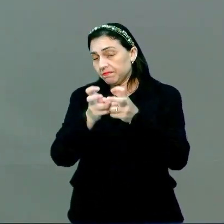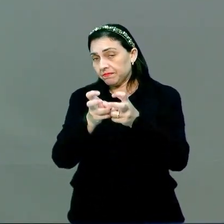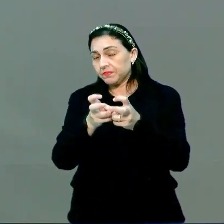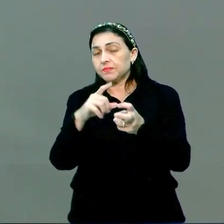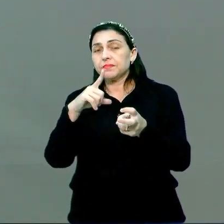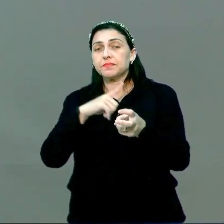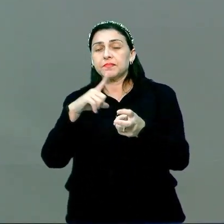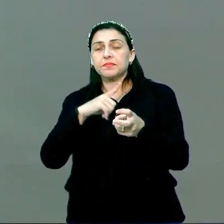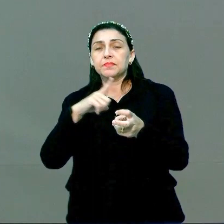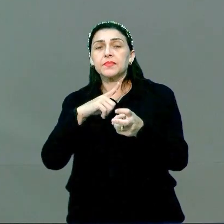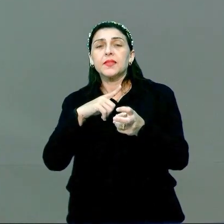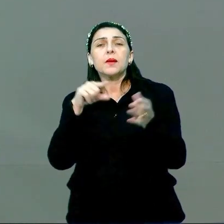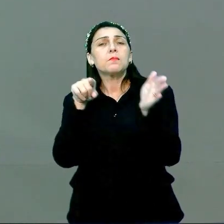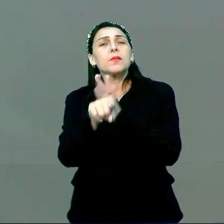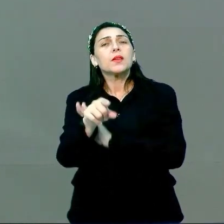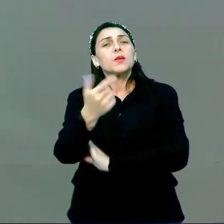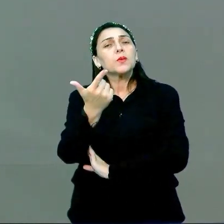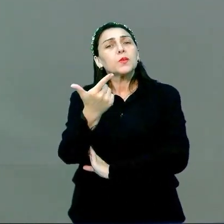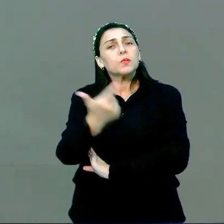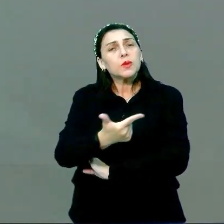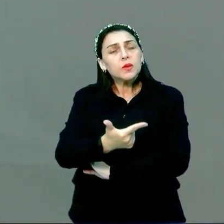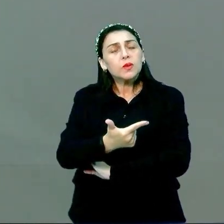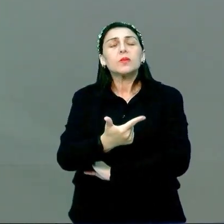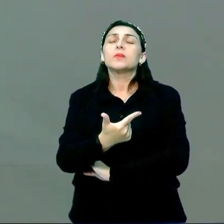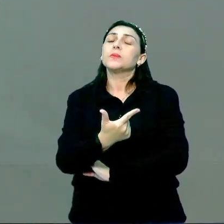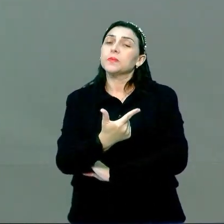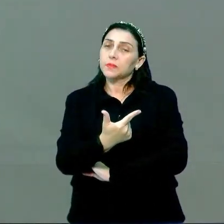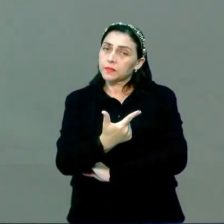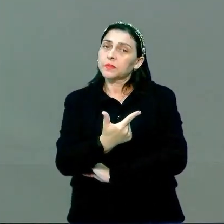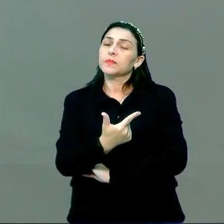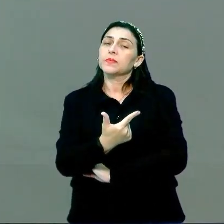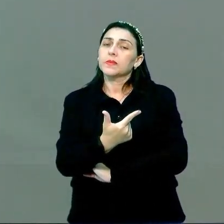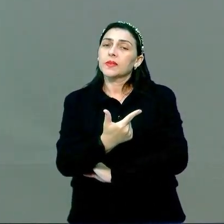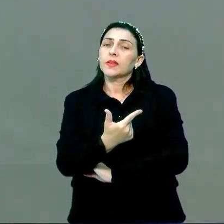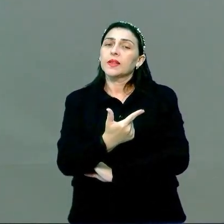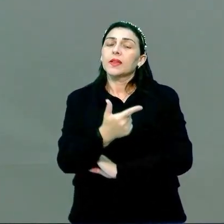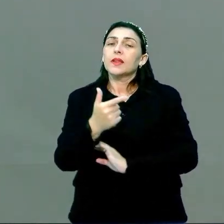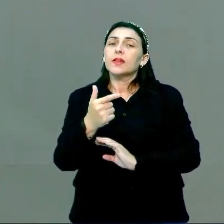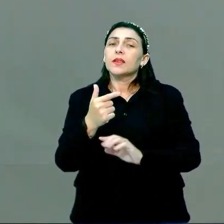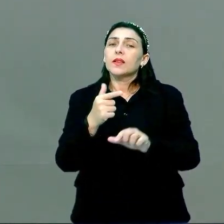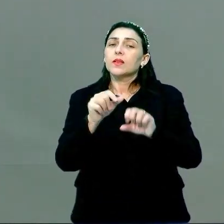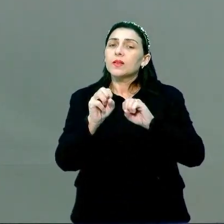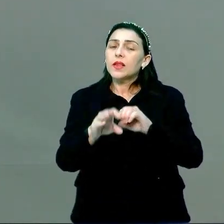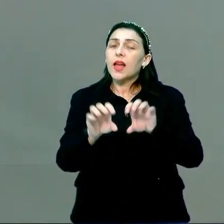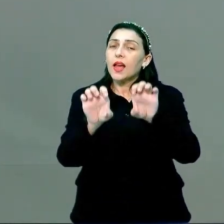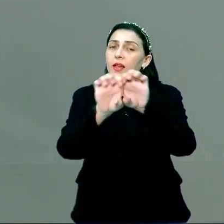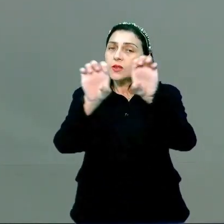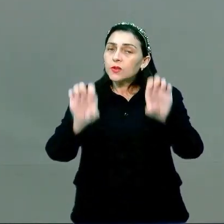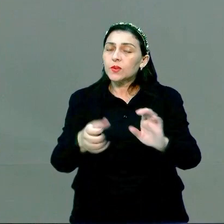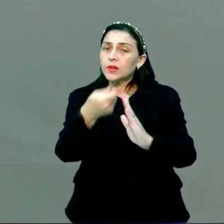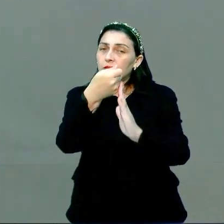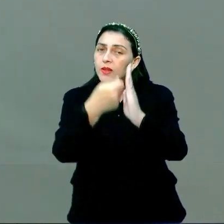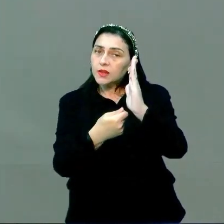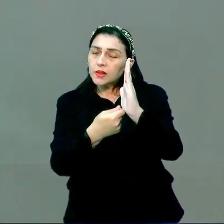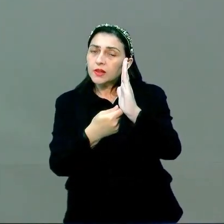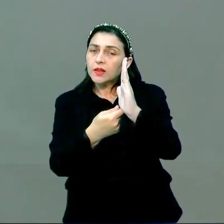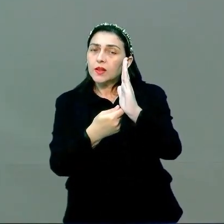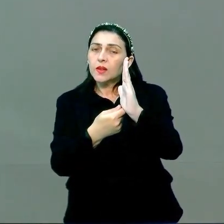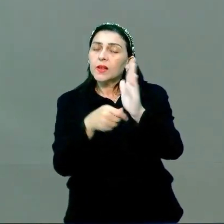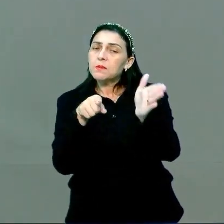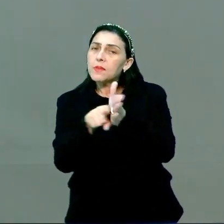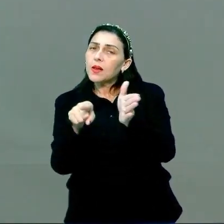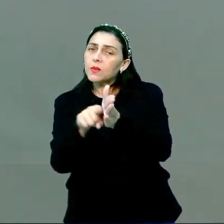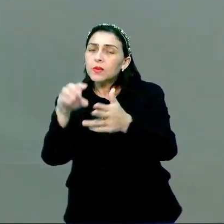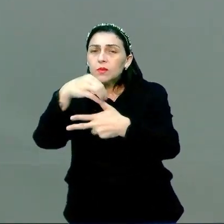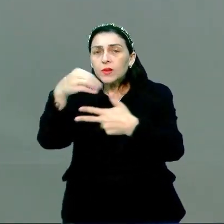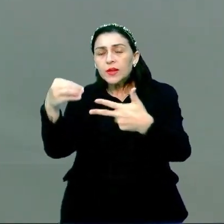observaram, tem assim, questão número 2. Nós estamos trabalhando entre a estrutura da redação e as